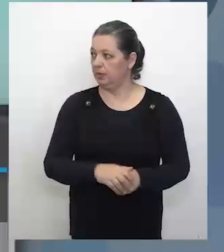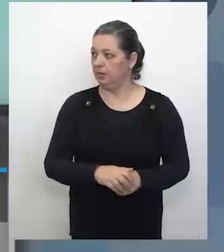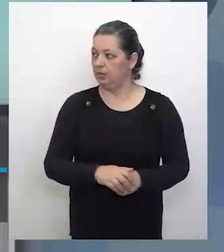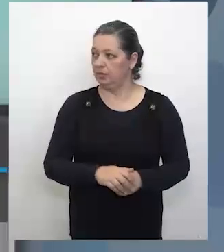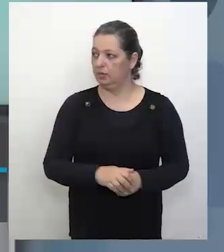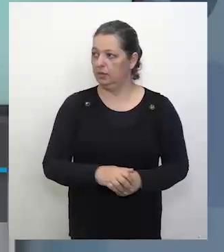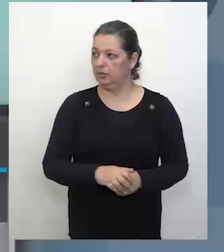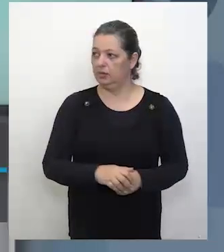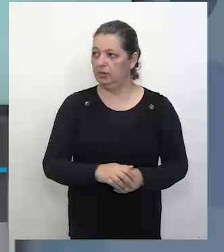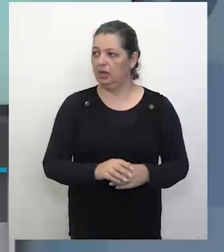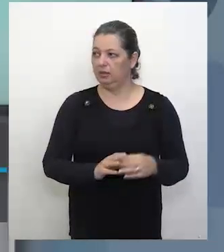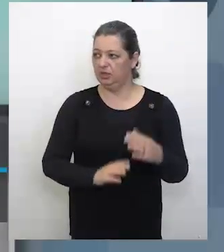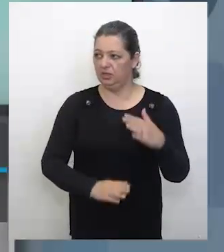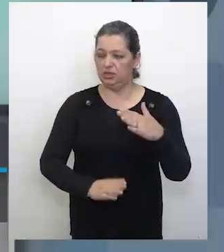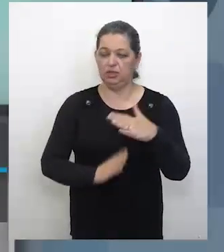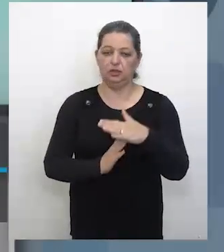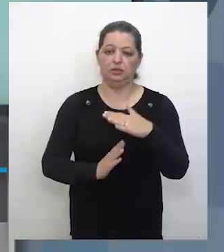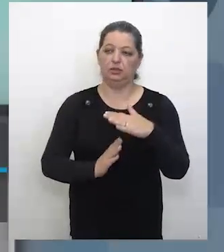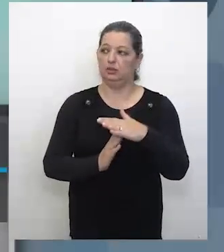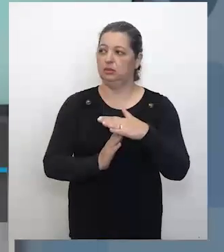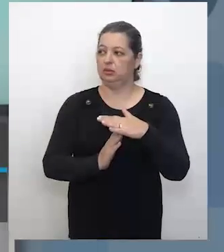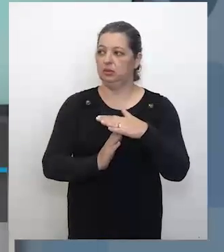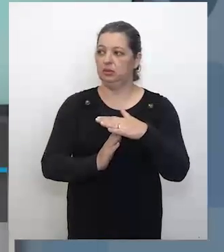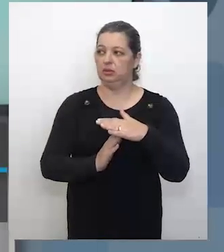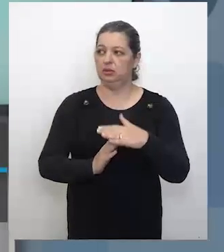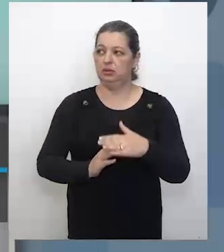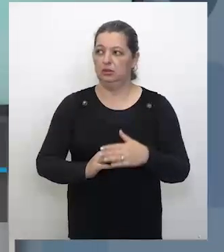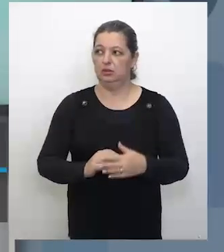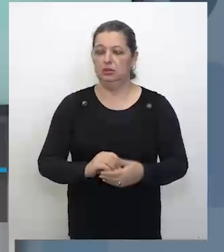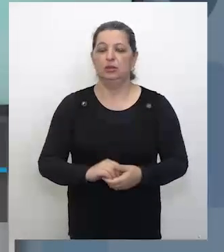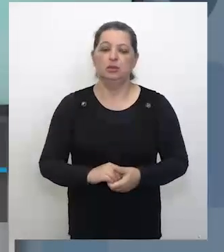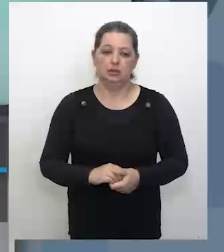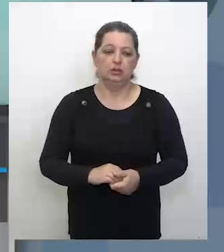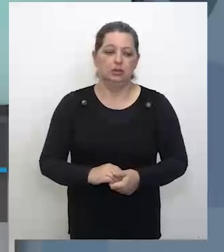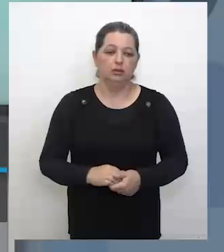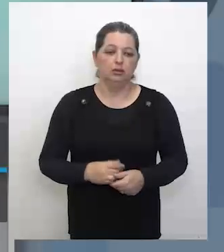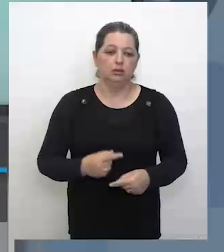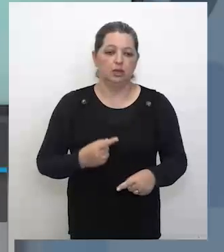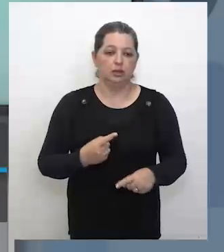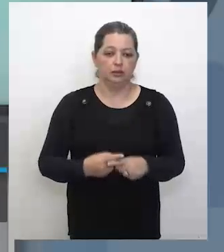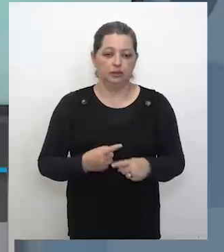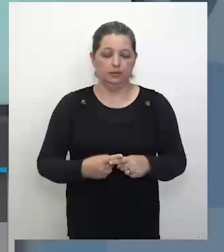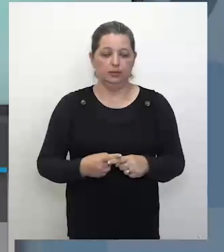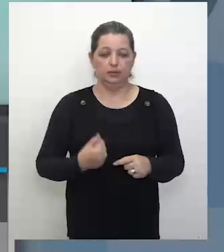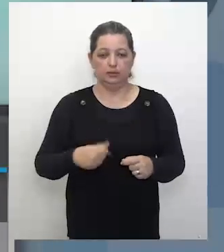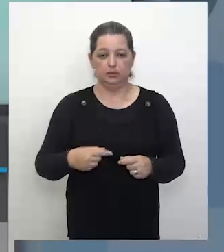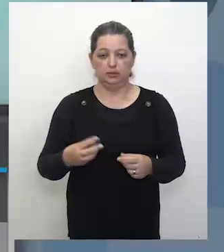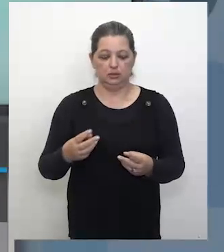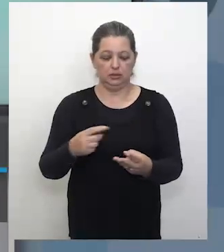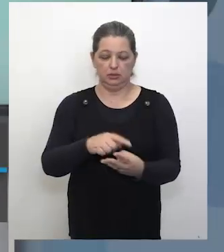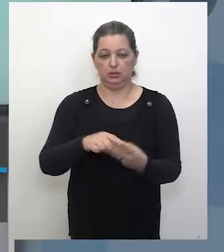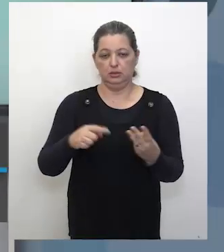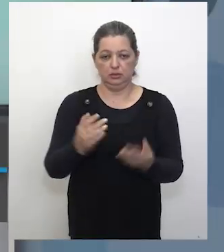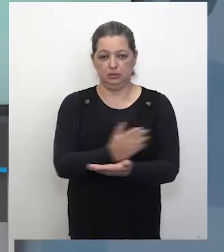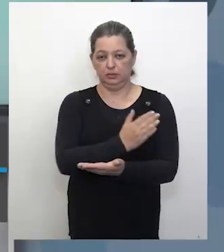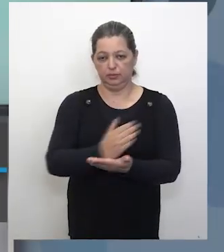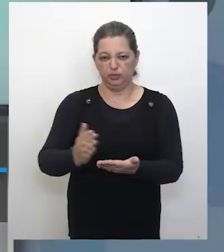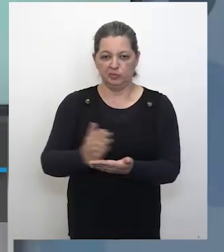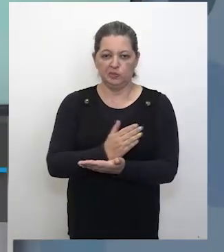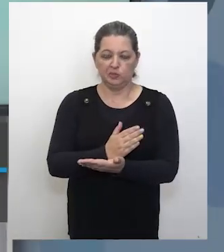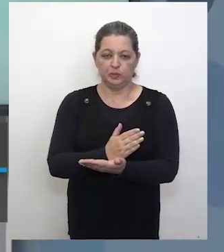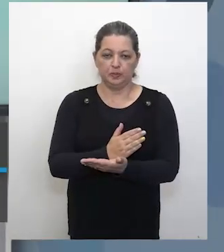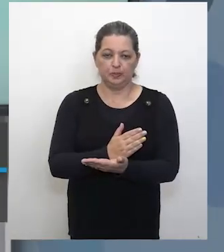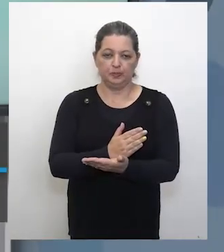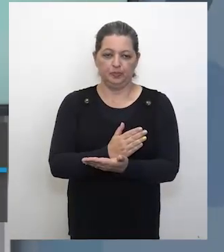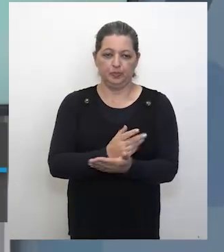péssima, mas que é uma trindade de países e passa um rio que divide os 3. Sim. É